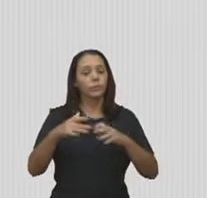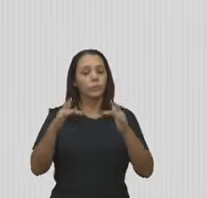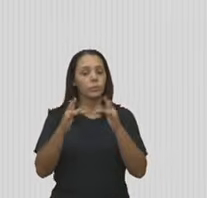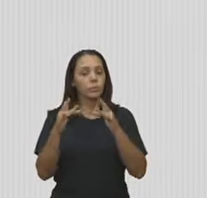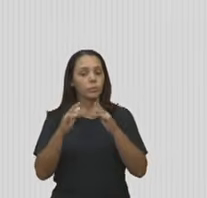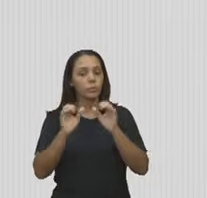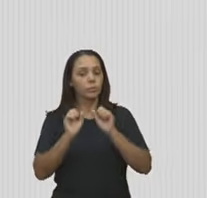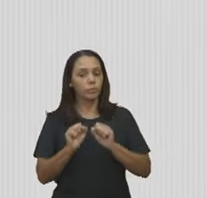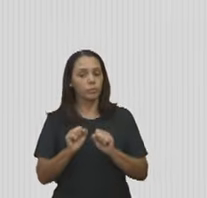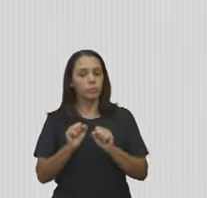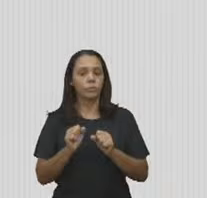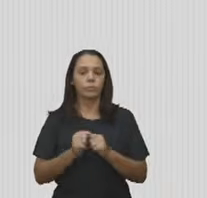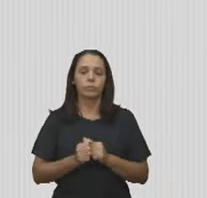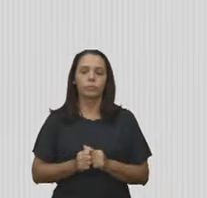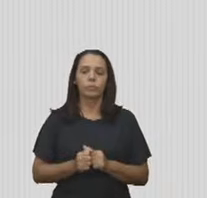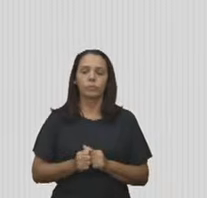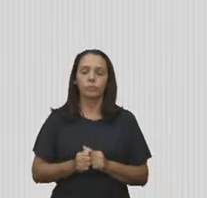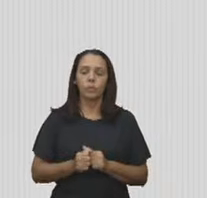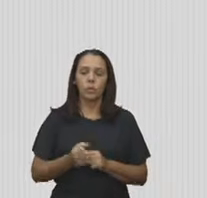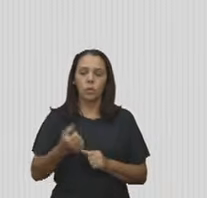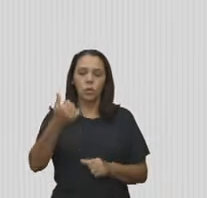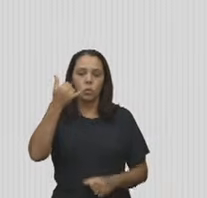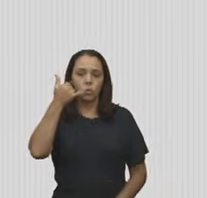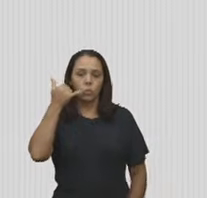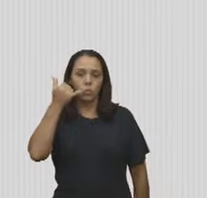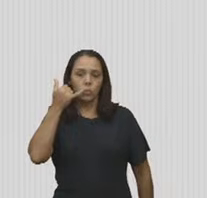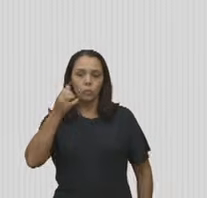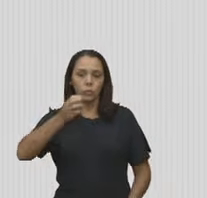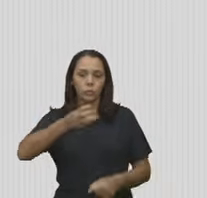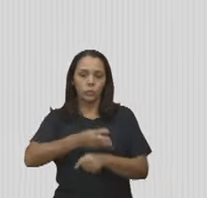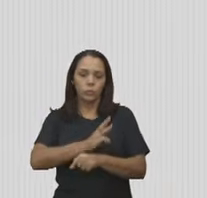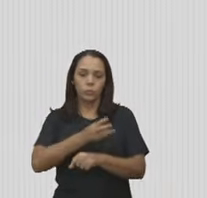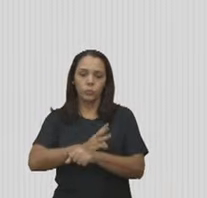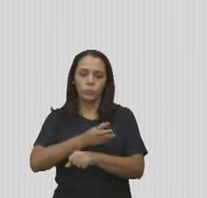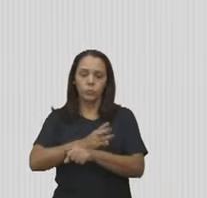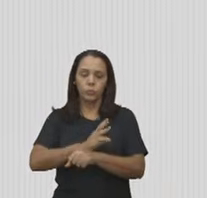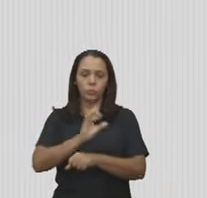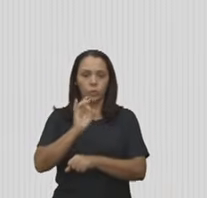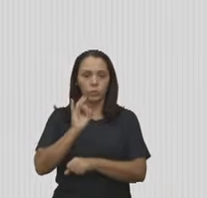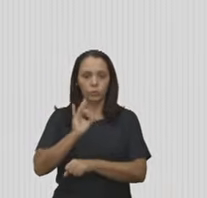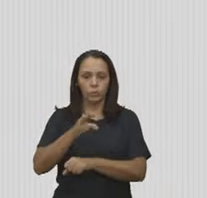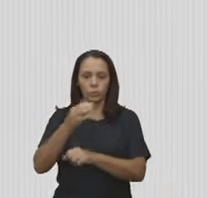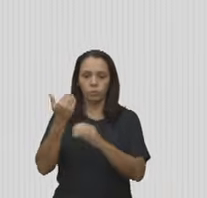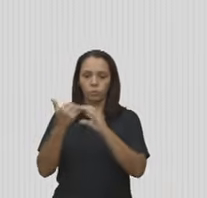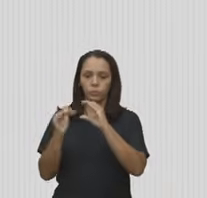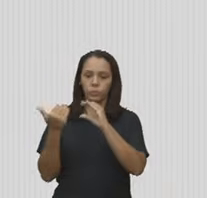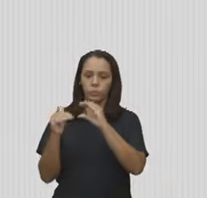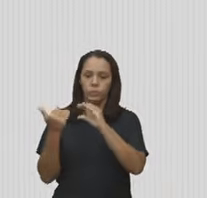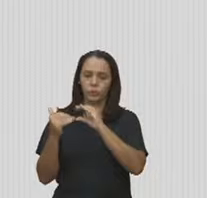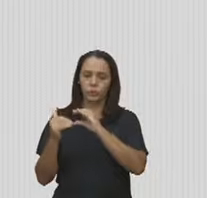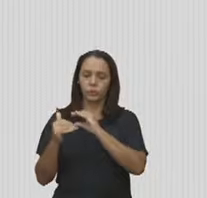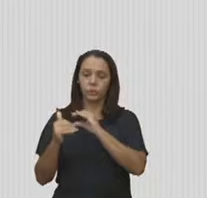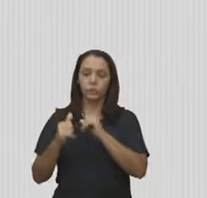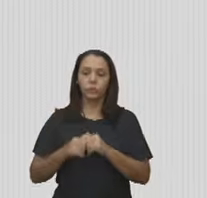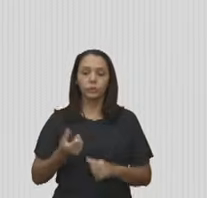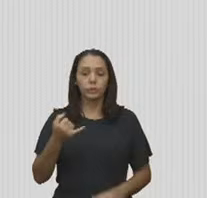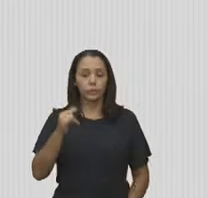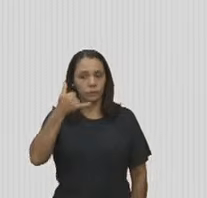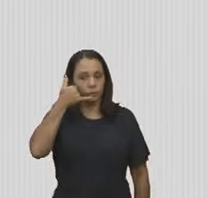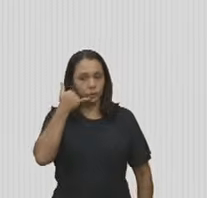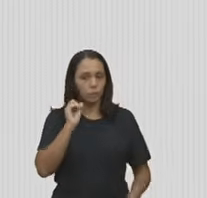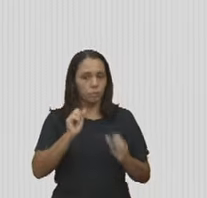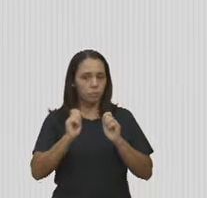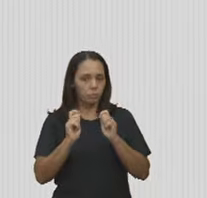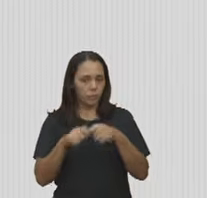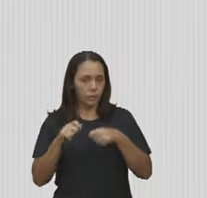contato com a gente pelo WhatsApp. Sempre digo que esse número que está aí do WhatsApp não atende ligação, então entre em contato se precisar ligar com o